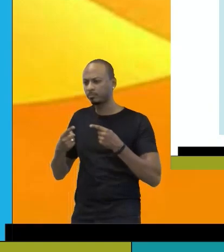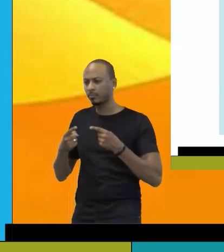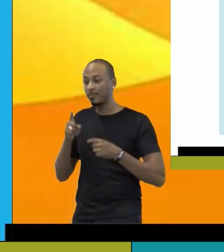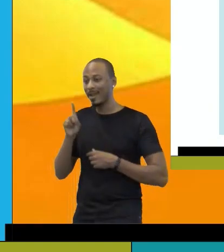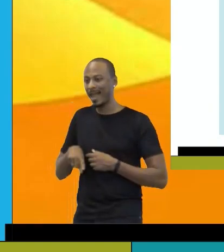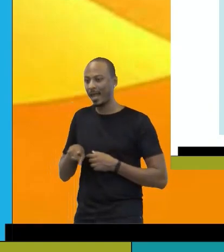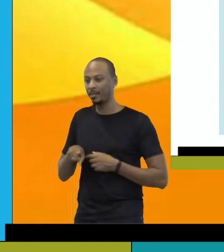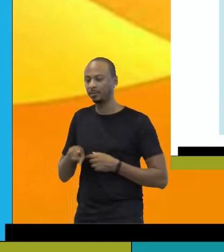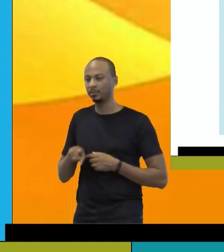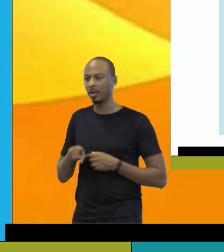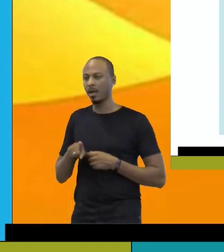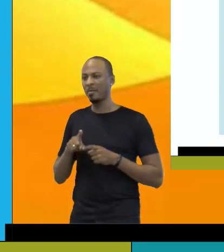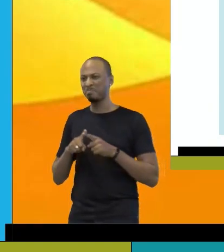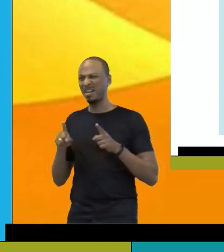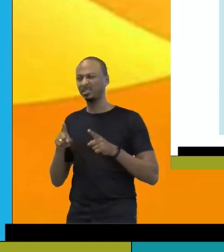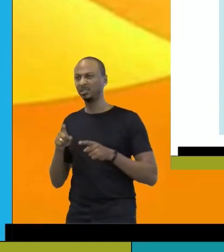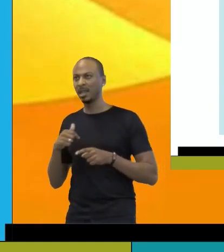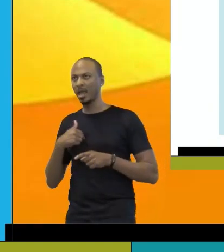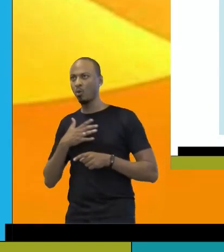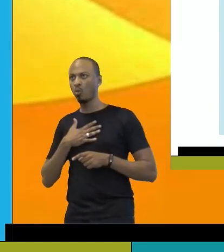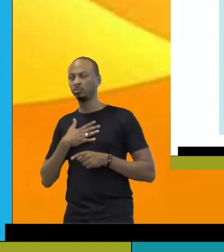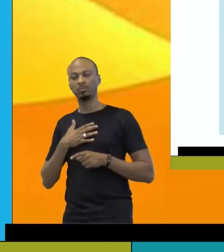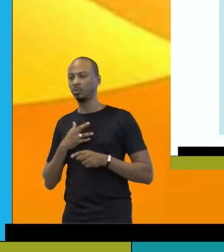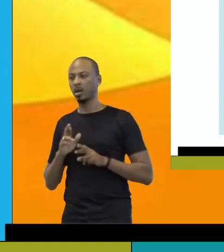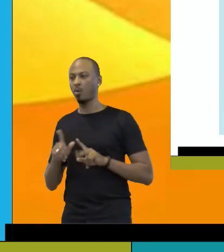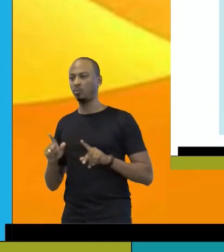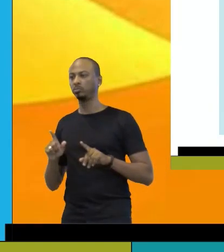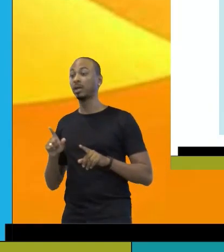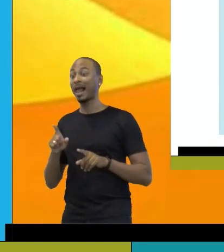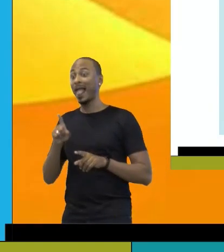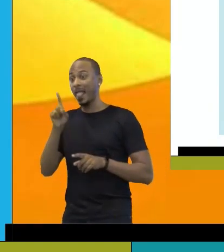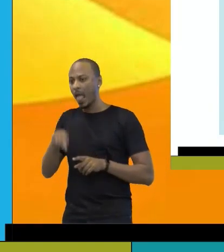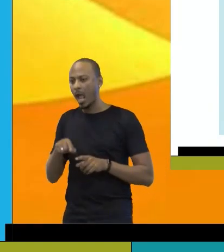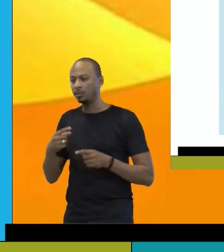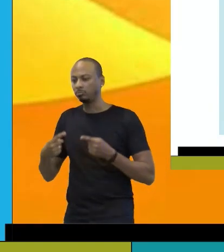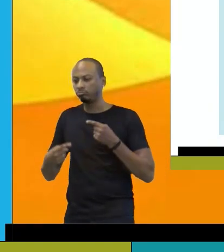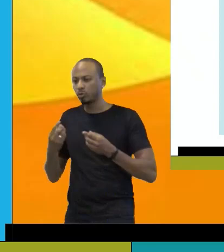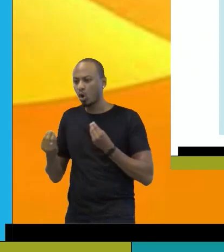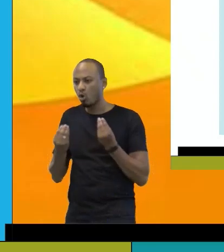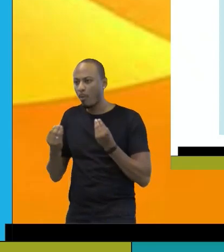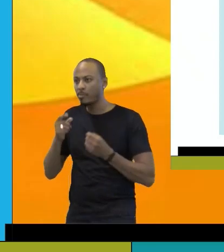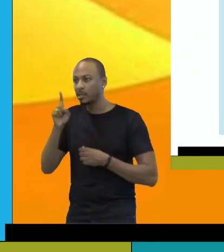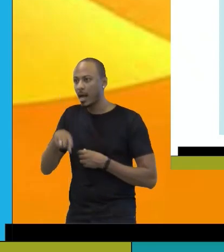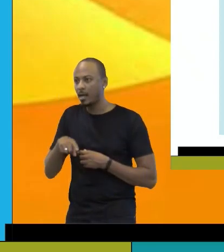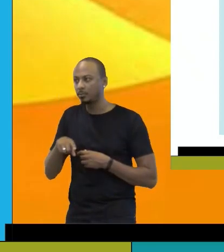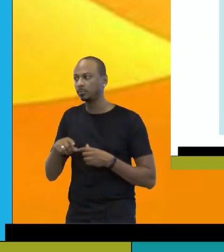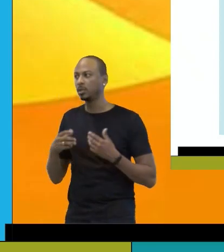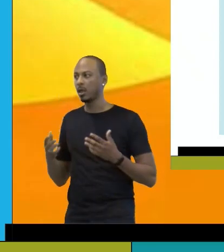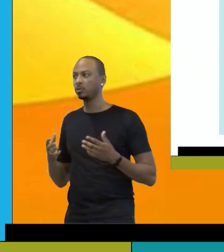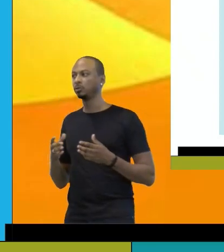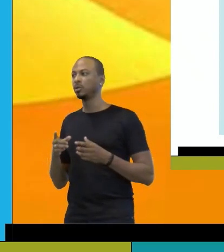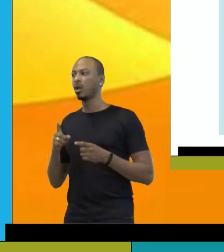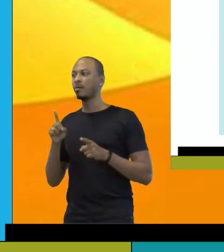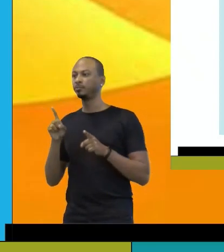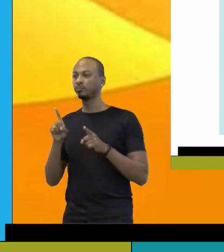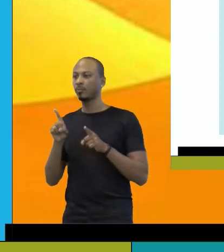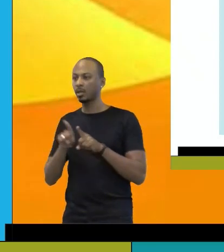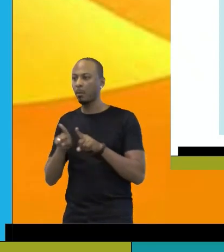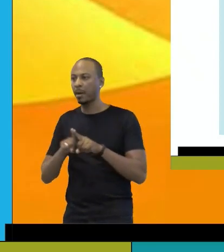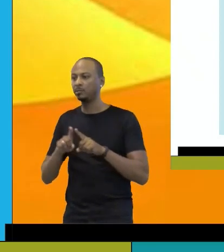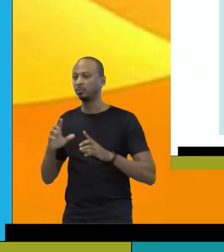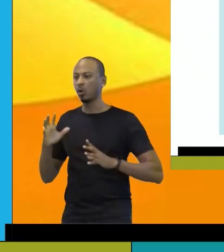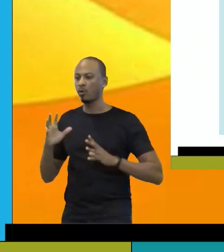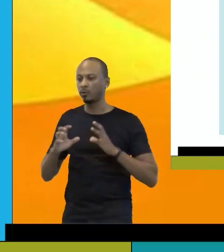para o seu tempo e perceber que as disputas, os conflitos, os interesses demonstram como o